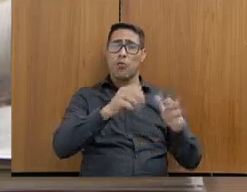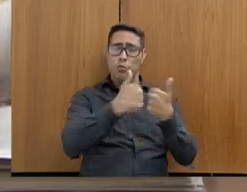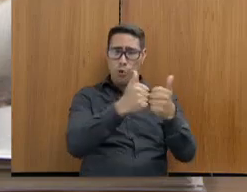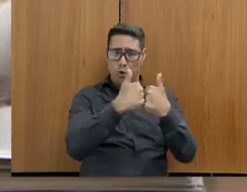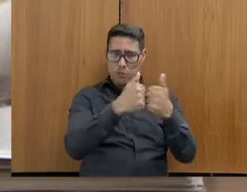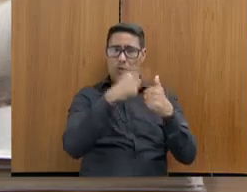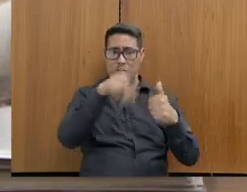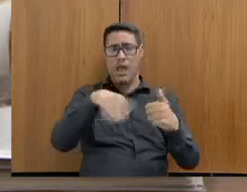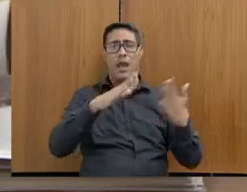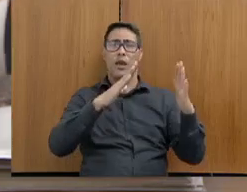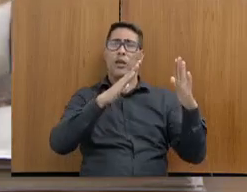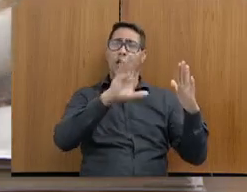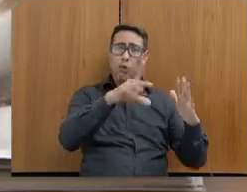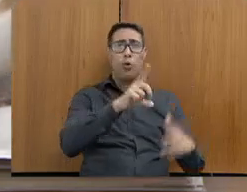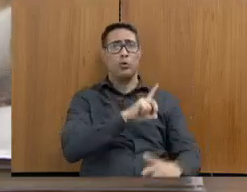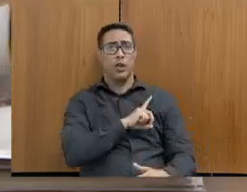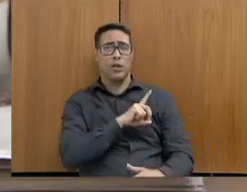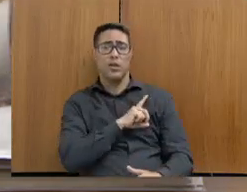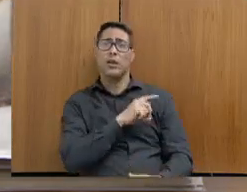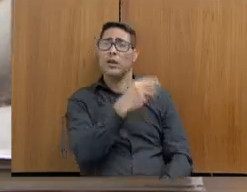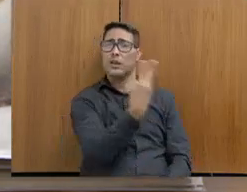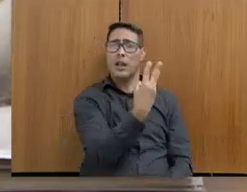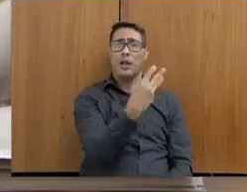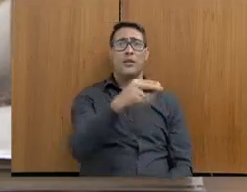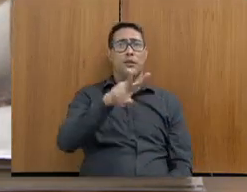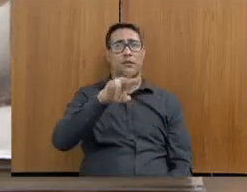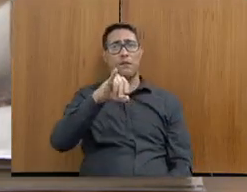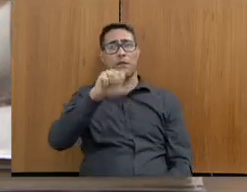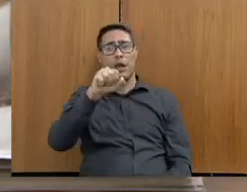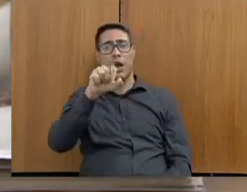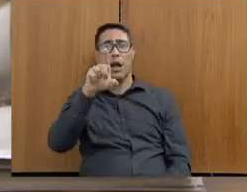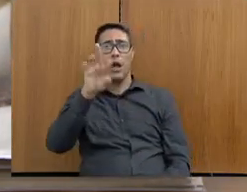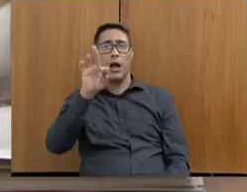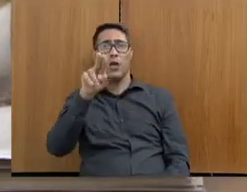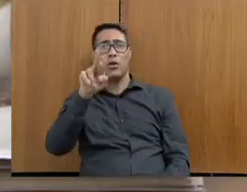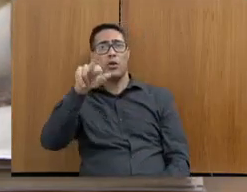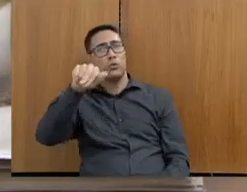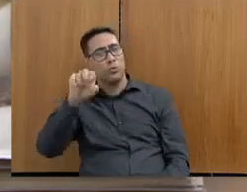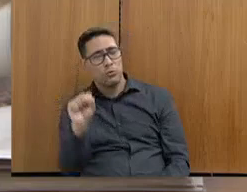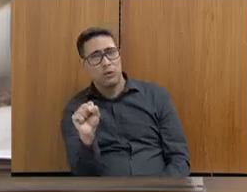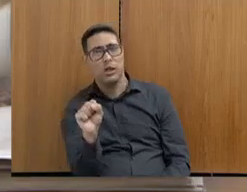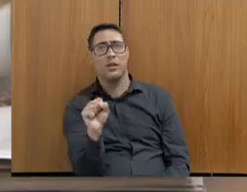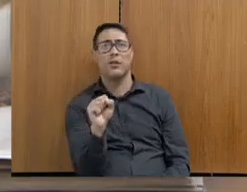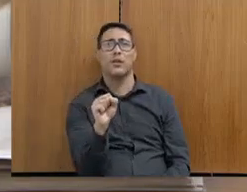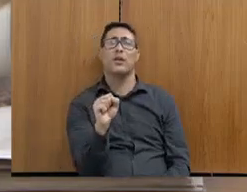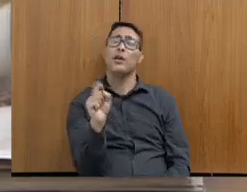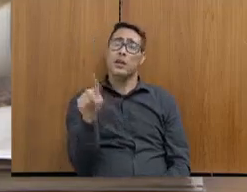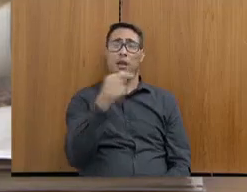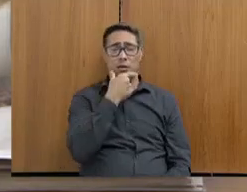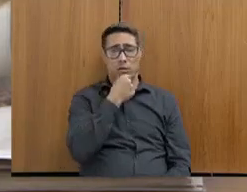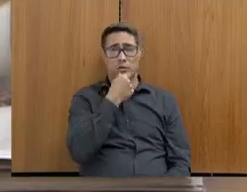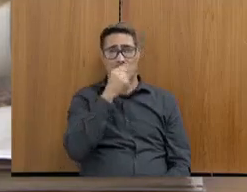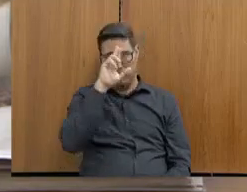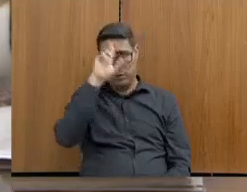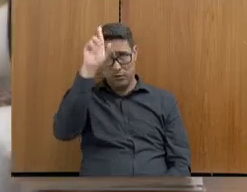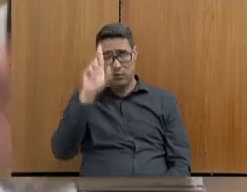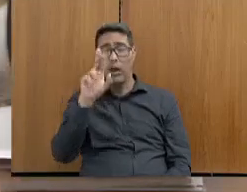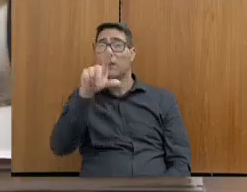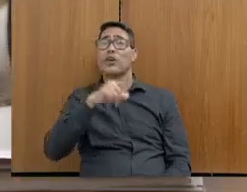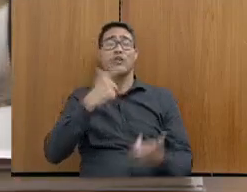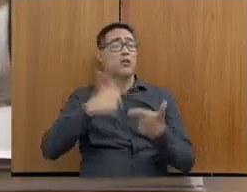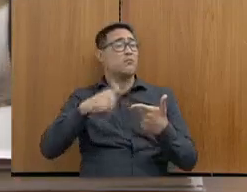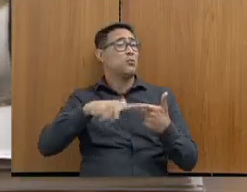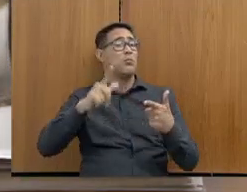mais três viaturas segundo Bruno lá que é o que é o Executivo não houve um problema